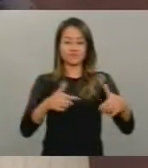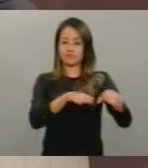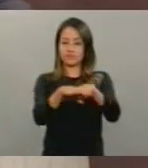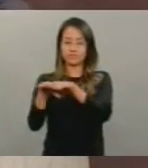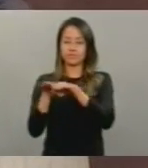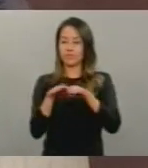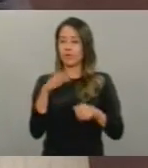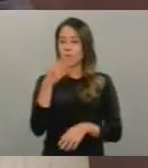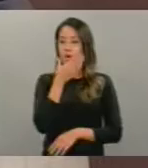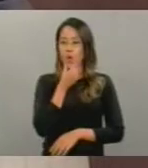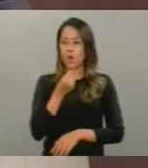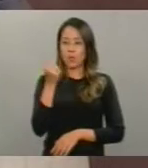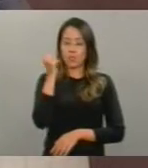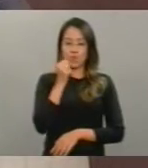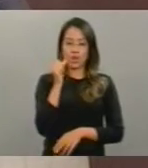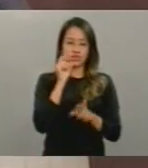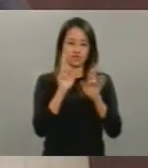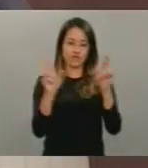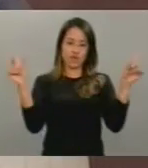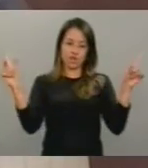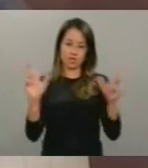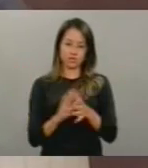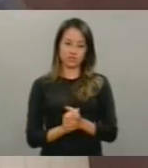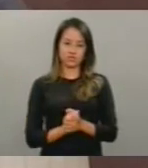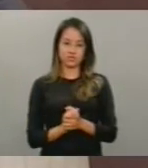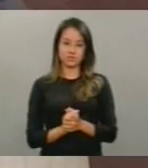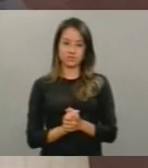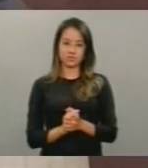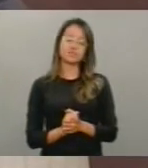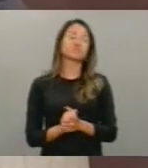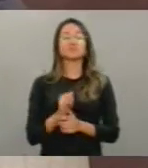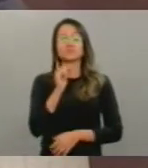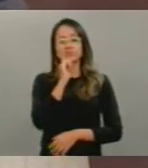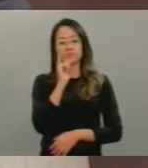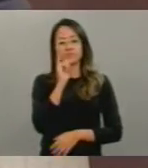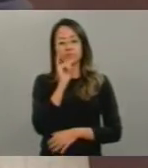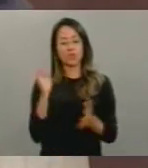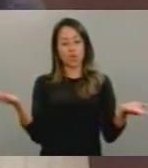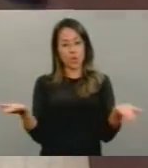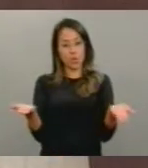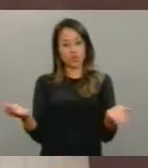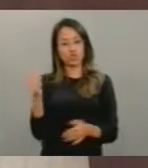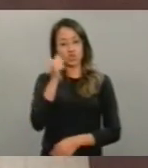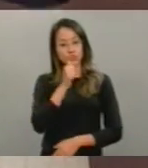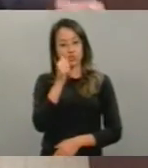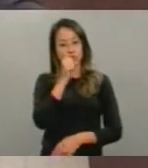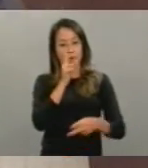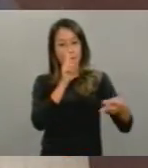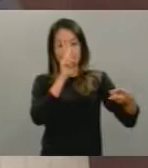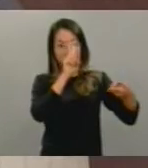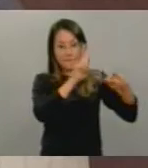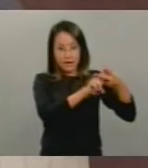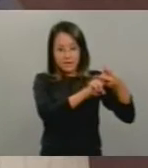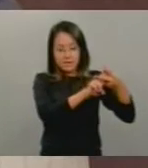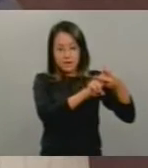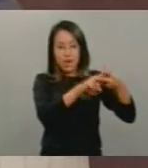que, quando analisamos, por exemplo, as mulheres que hoje são encarceradas, são sobretudo mulheres